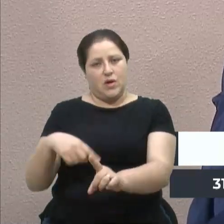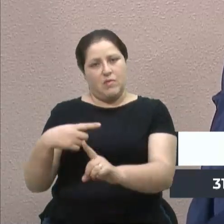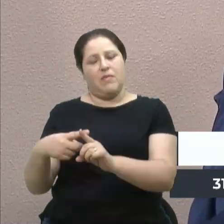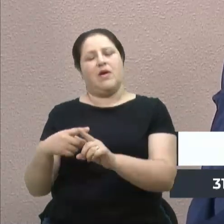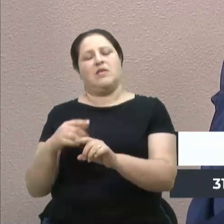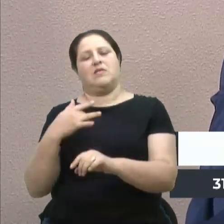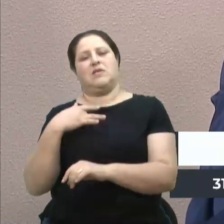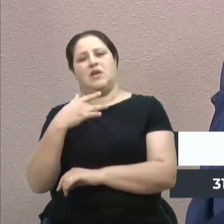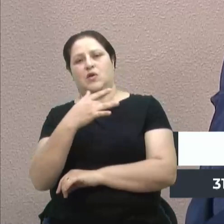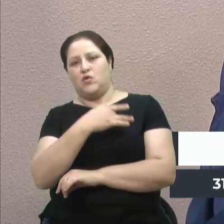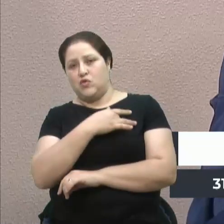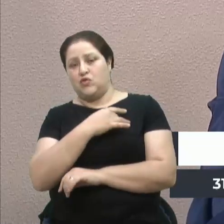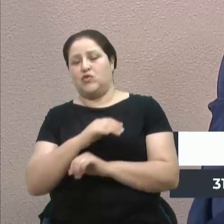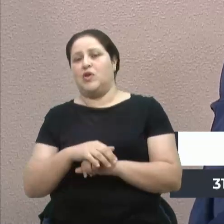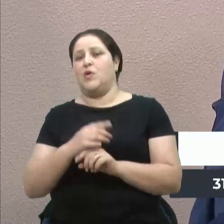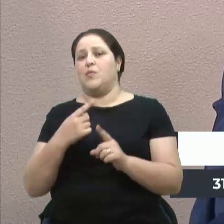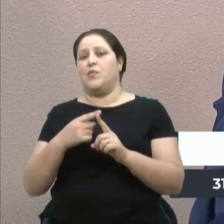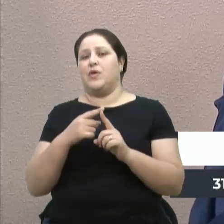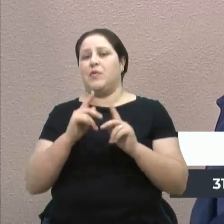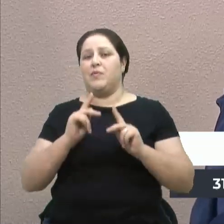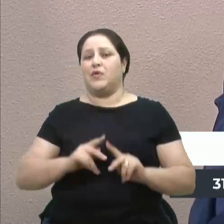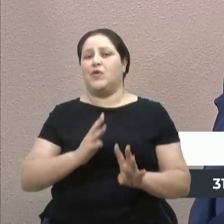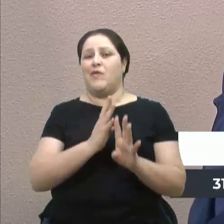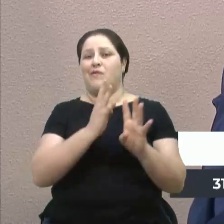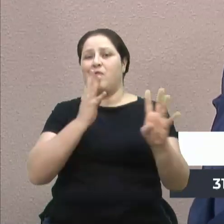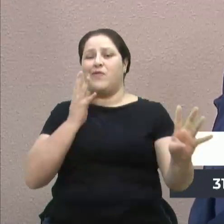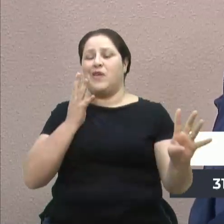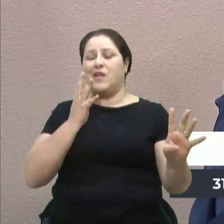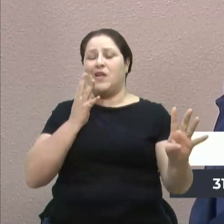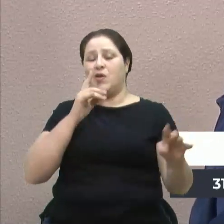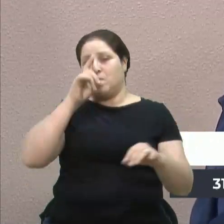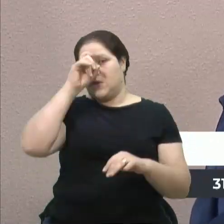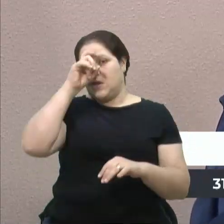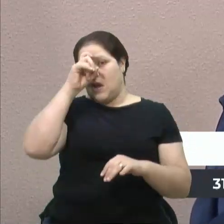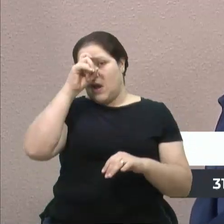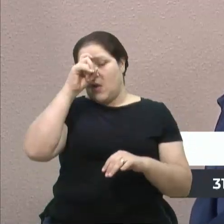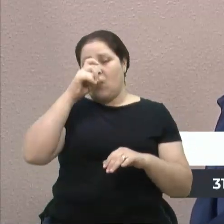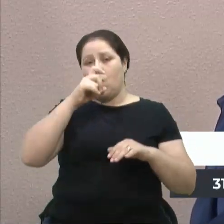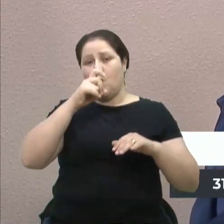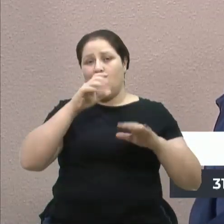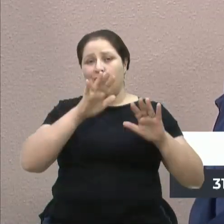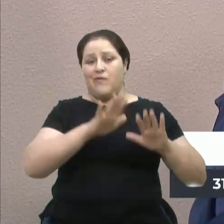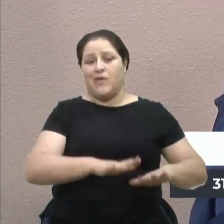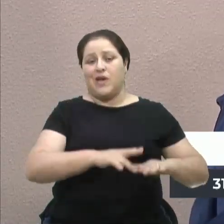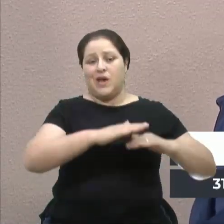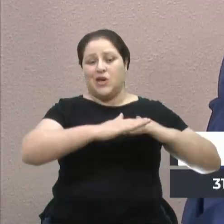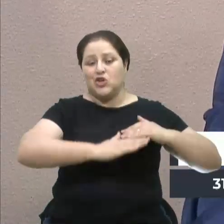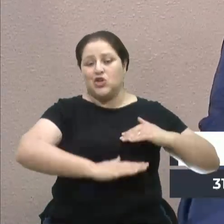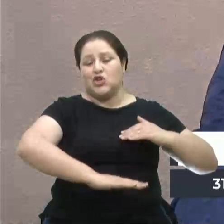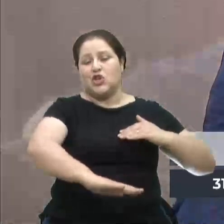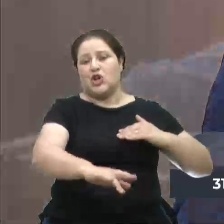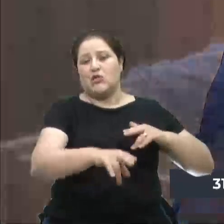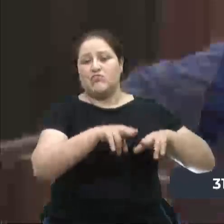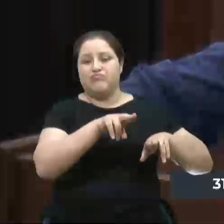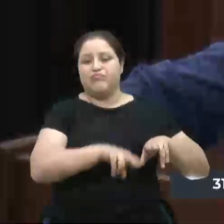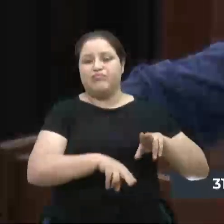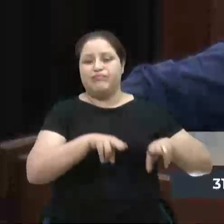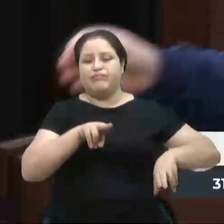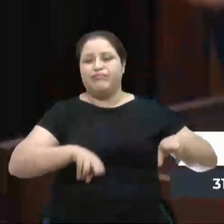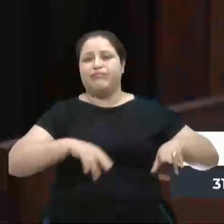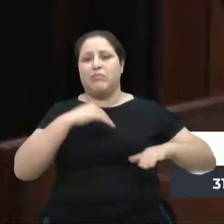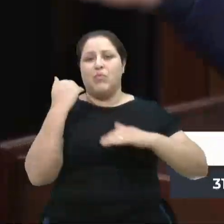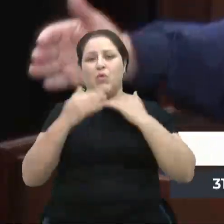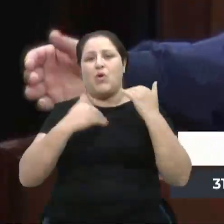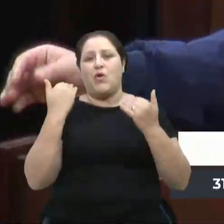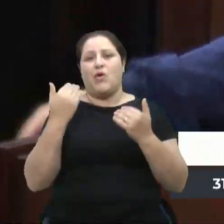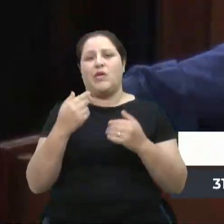saúde. Pessoas morrendo nas filas dos hospitais, no chão, sem maca, as macas nos corredores, nos hospitais do Rio de Janeiro,